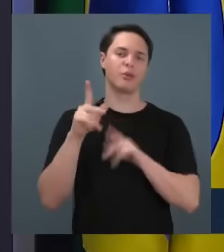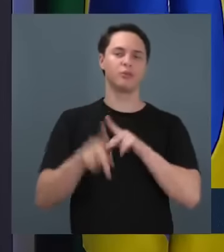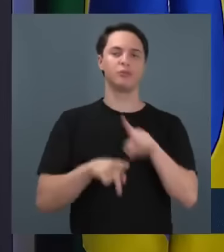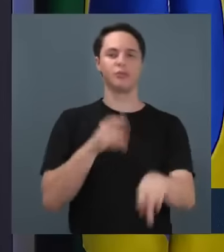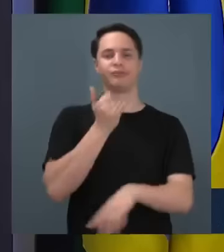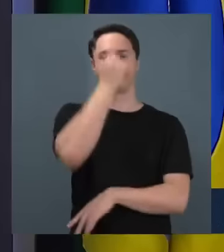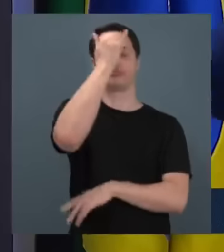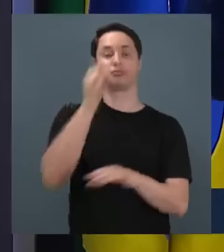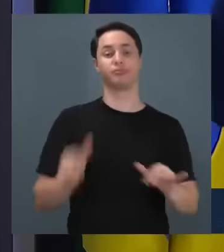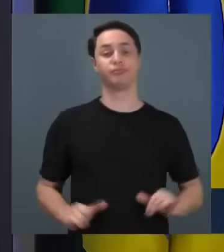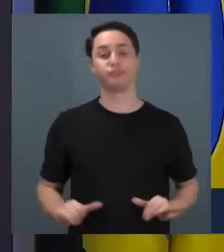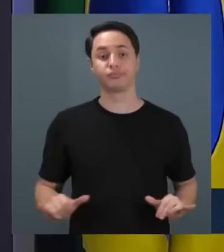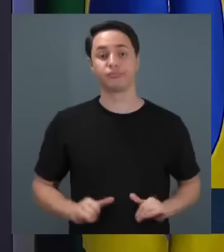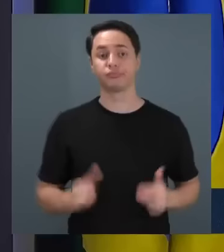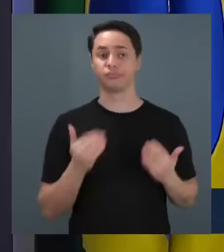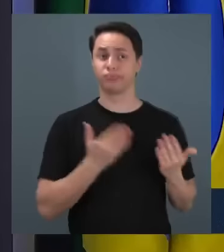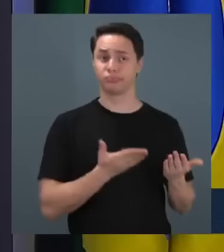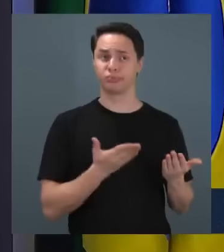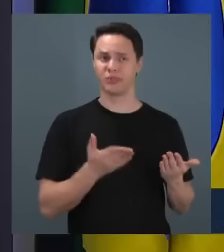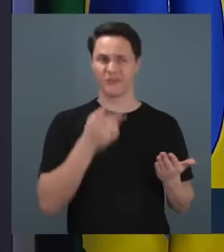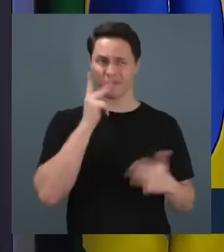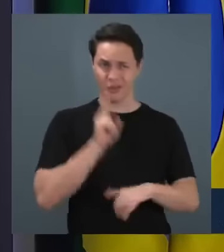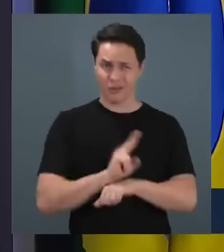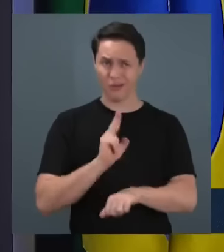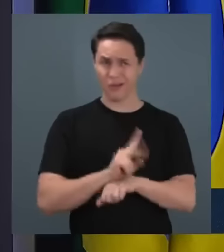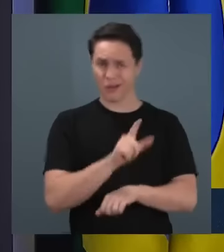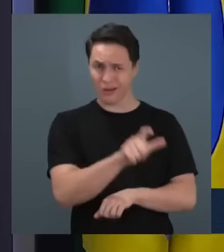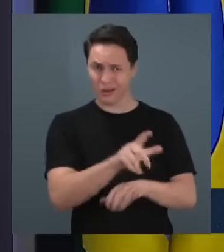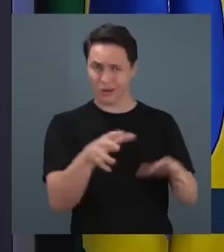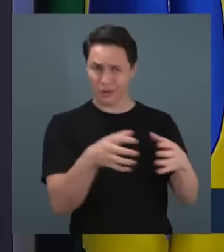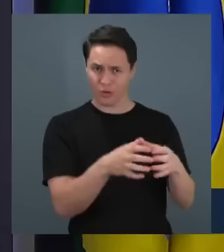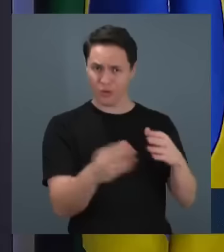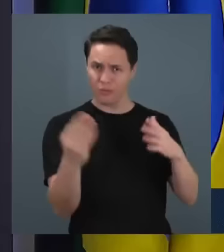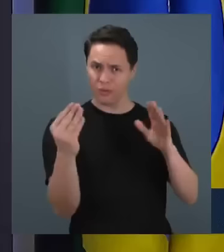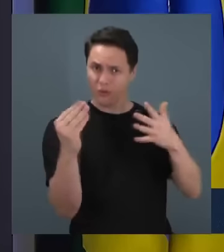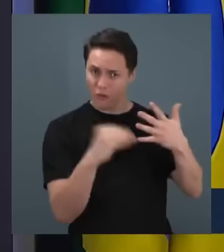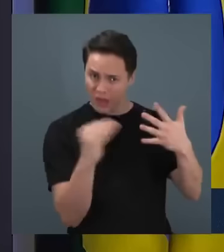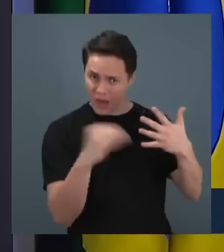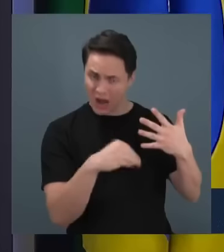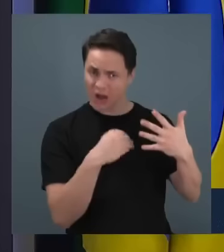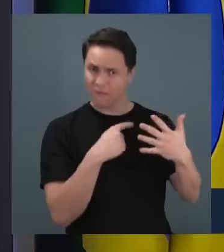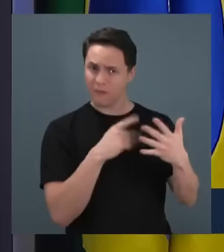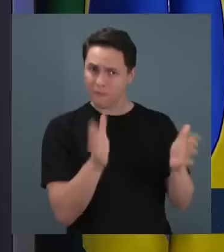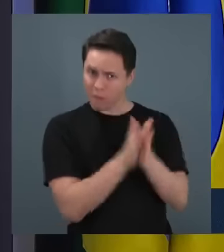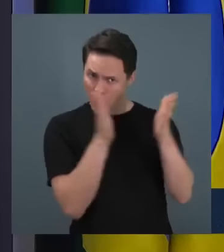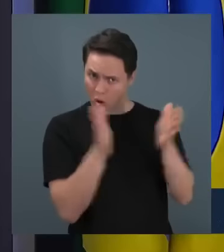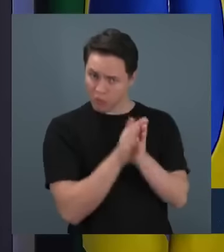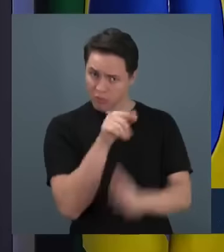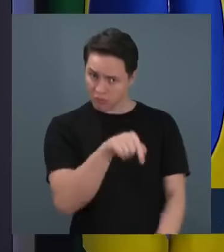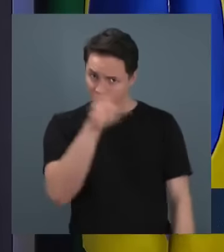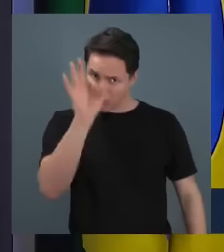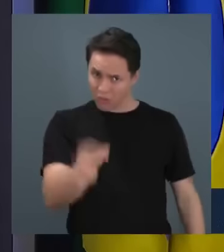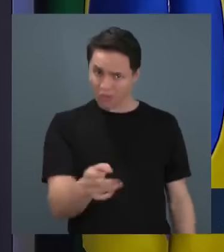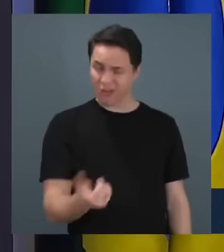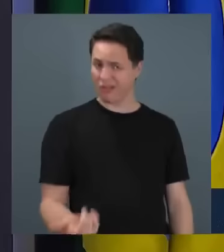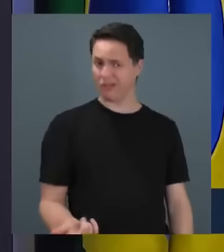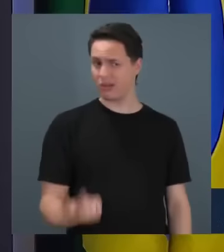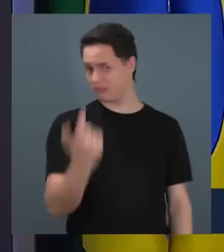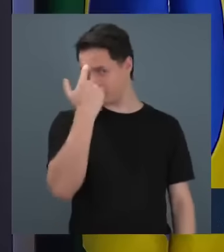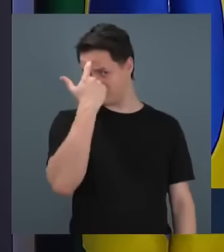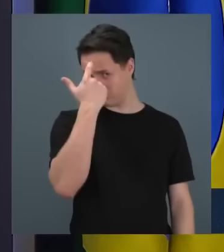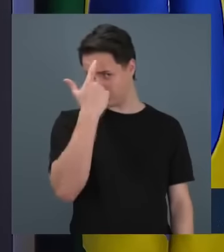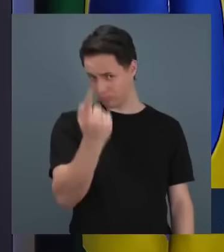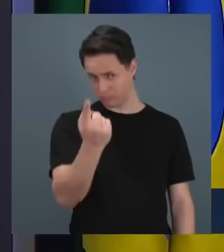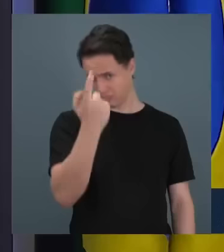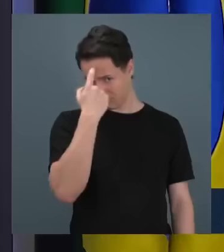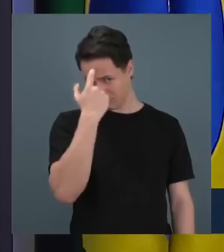sofrendo. Essa é a turma que diz proteger os mais pobres, os mais vulneráveis? É isso mesmo? Tire suas próprias